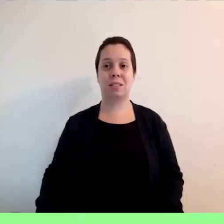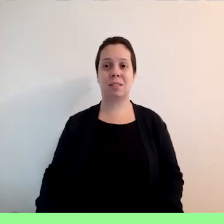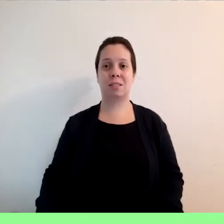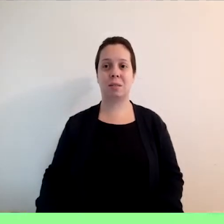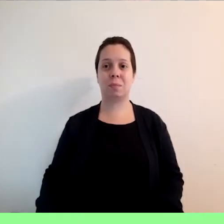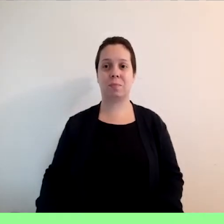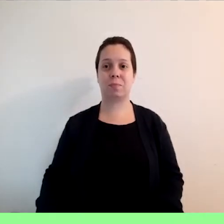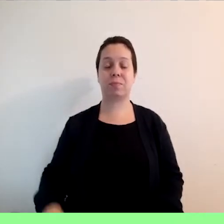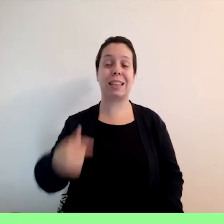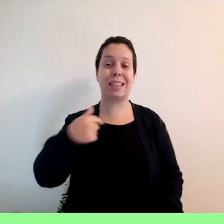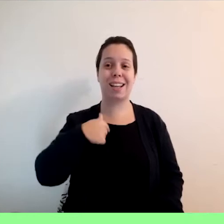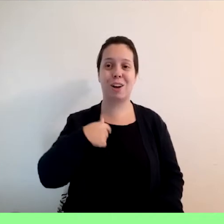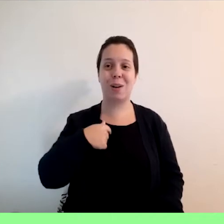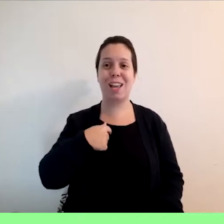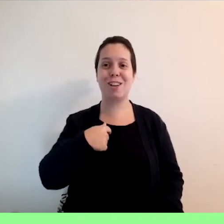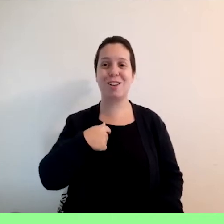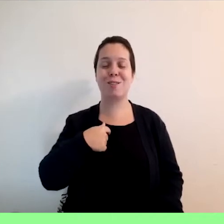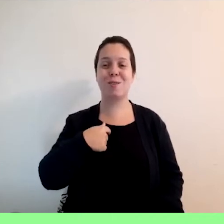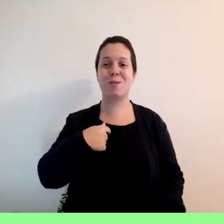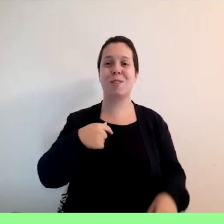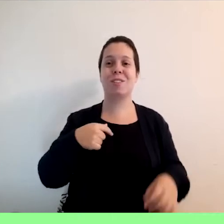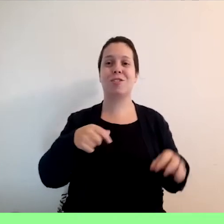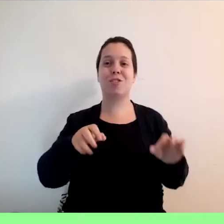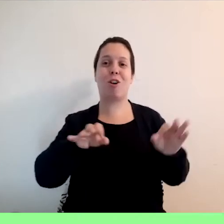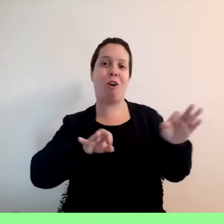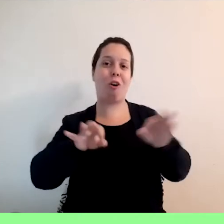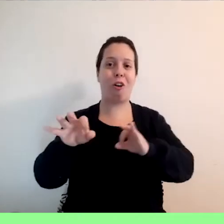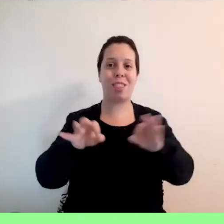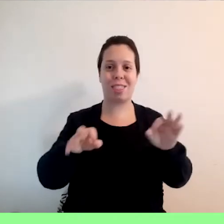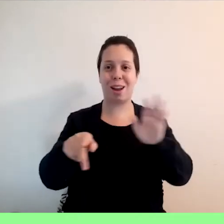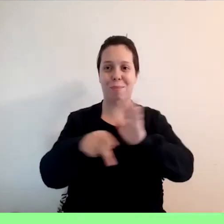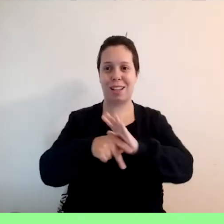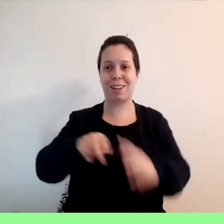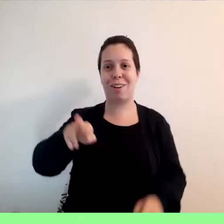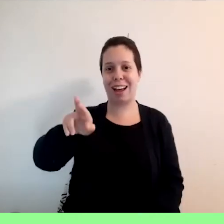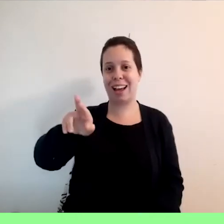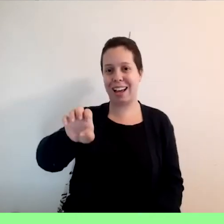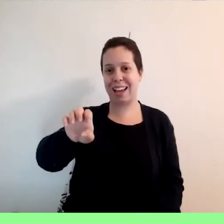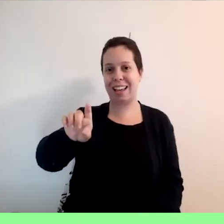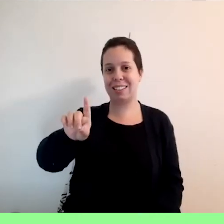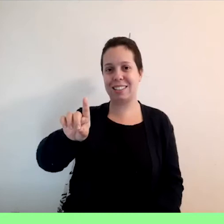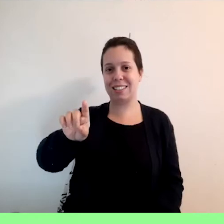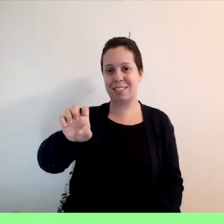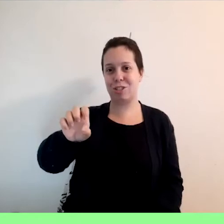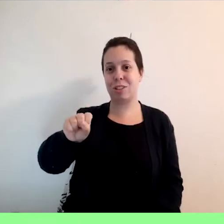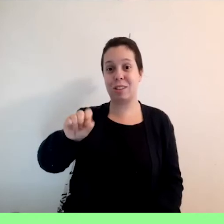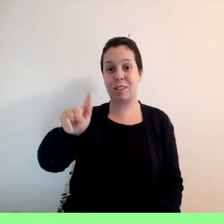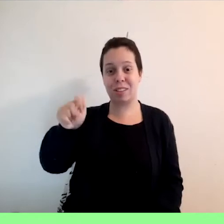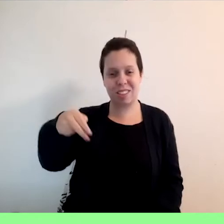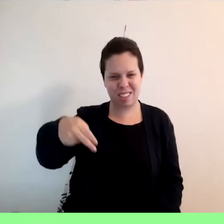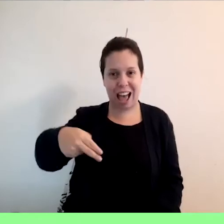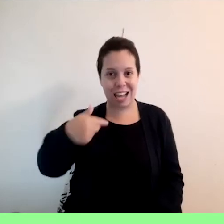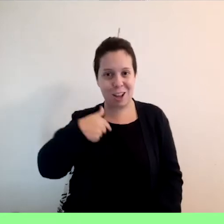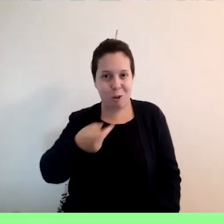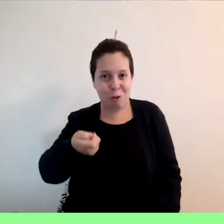meu expediente na Azul e vou para redesign e eu tenho que fazer alguma questão no Figma, eu já vou com a